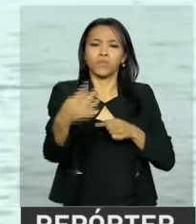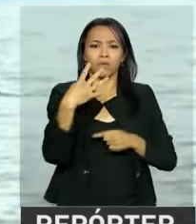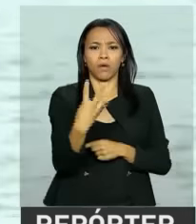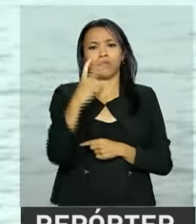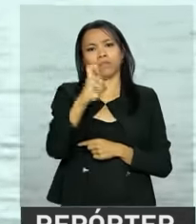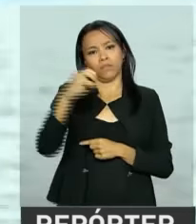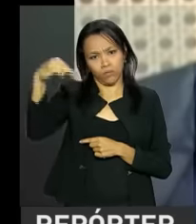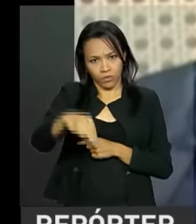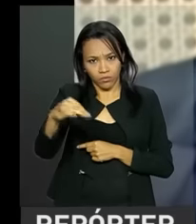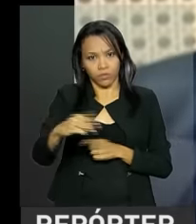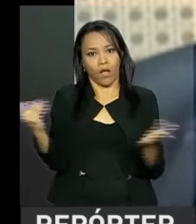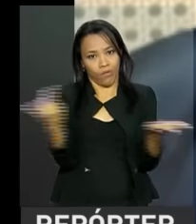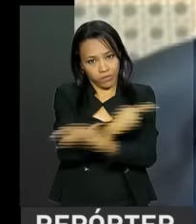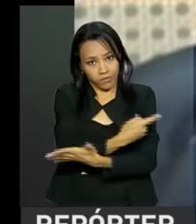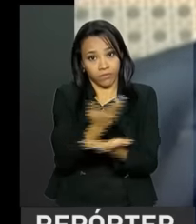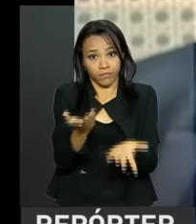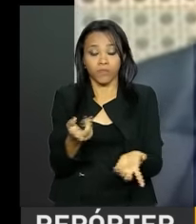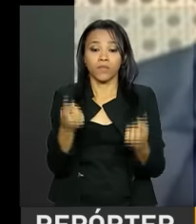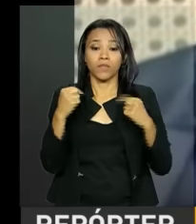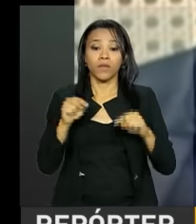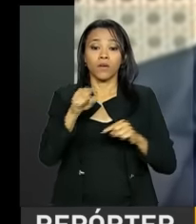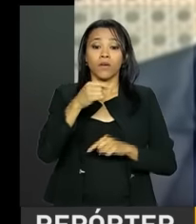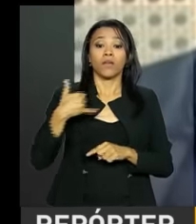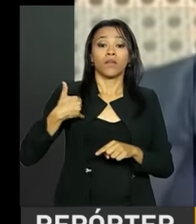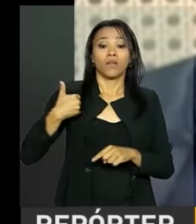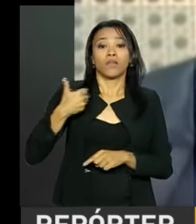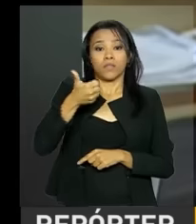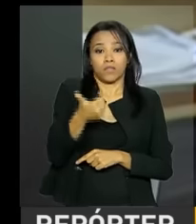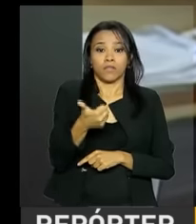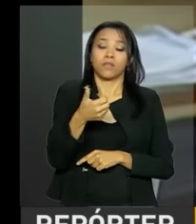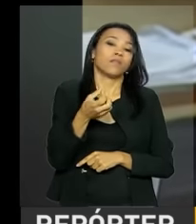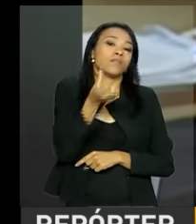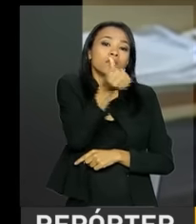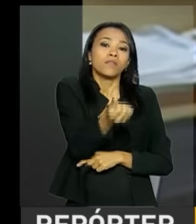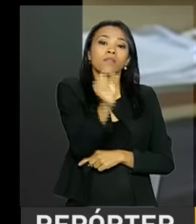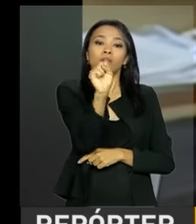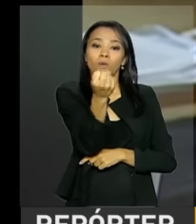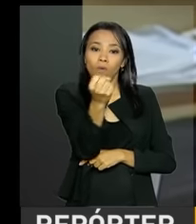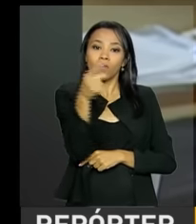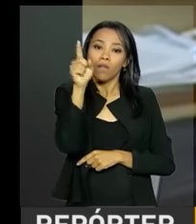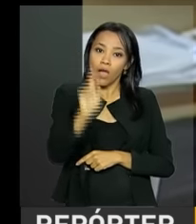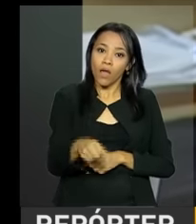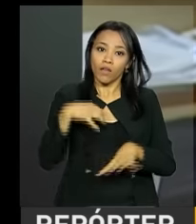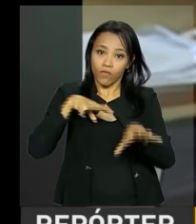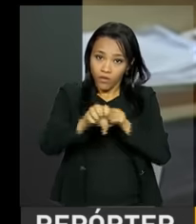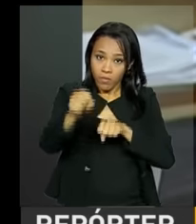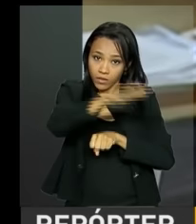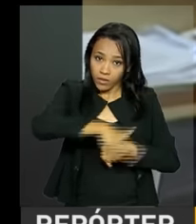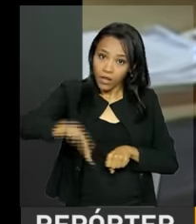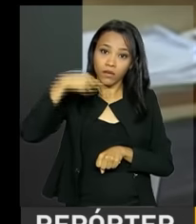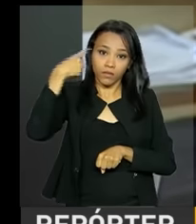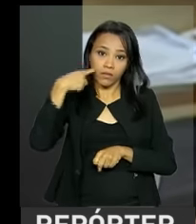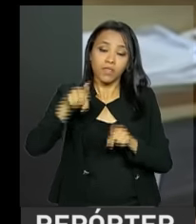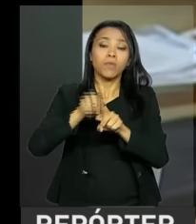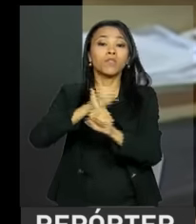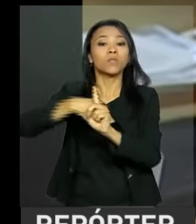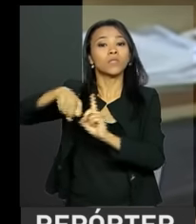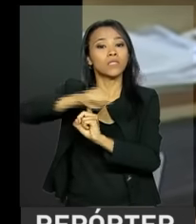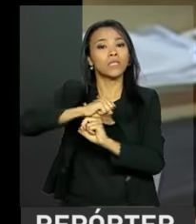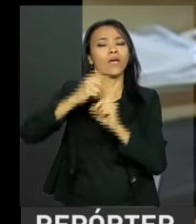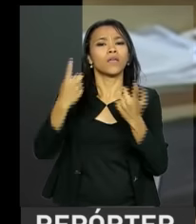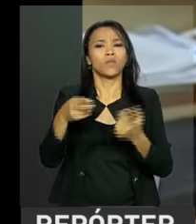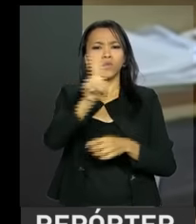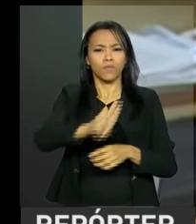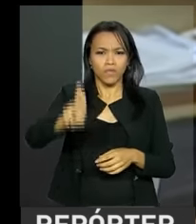depois da decolagem teoriza Vas que tinha 68 anos era bacharel em ciências jurídic e sociais pela Universidade